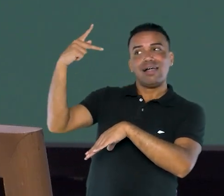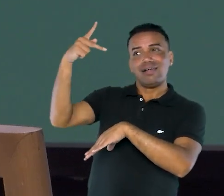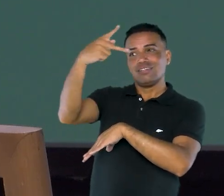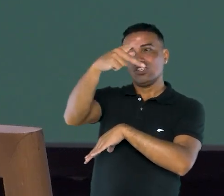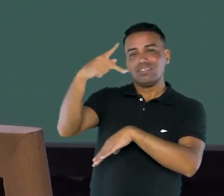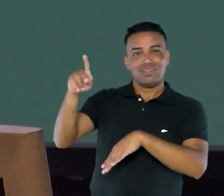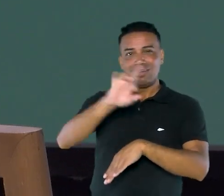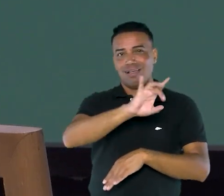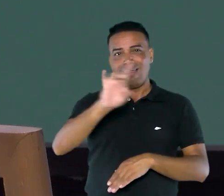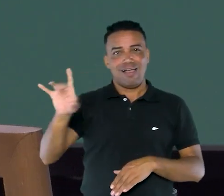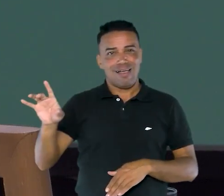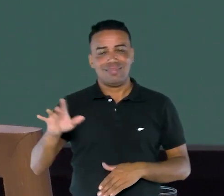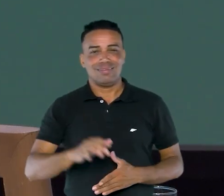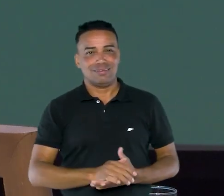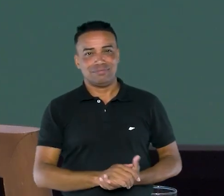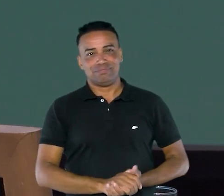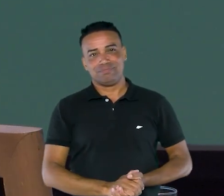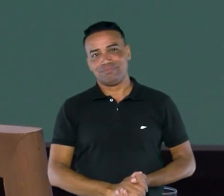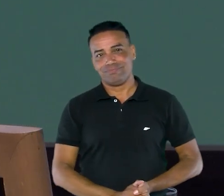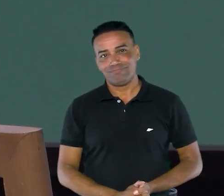Então, a gente está